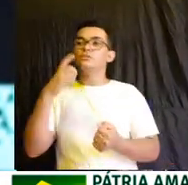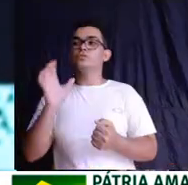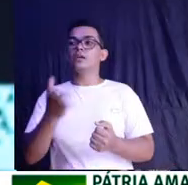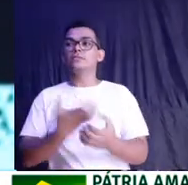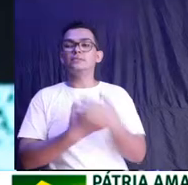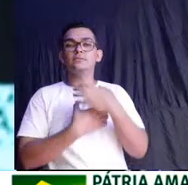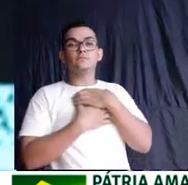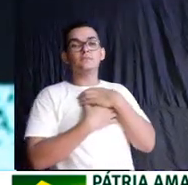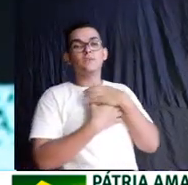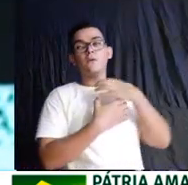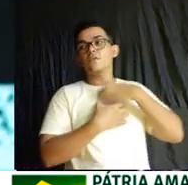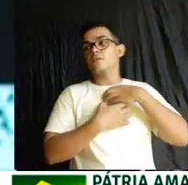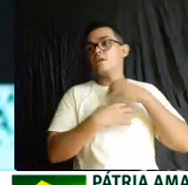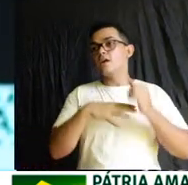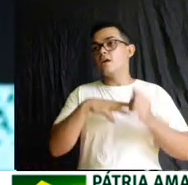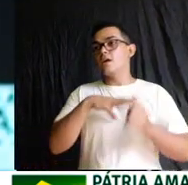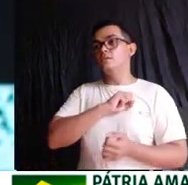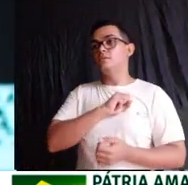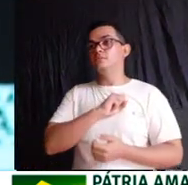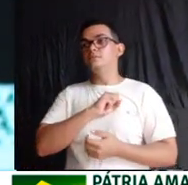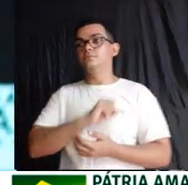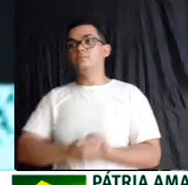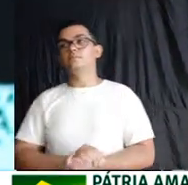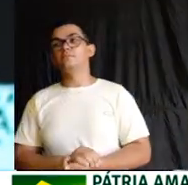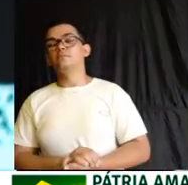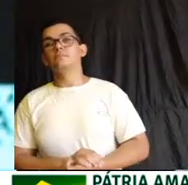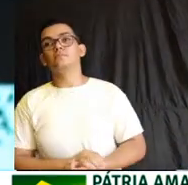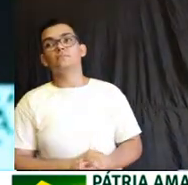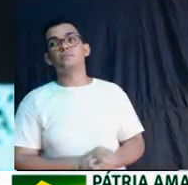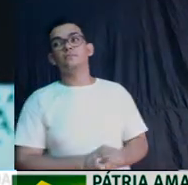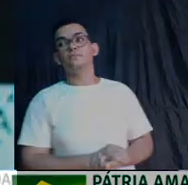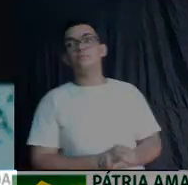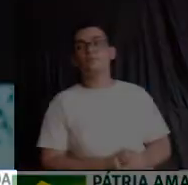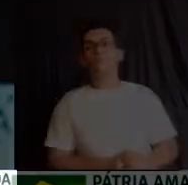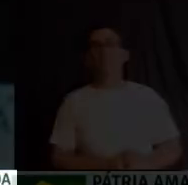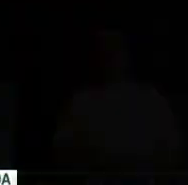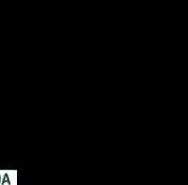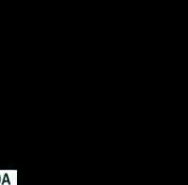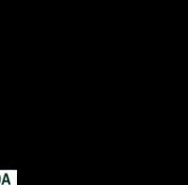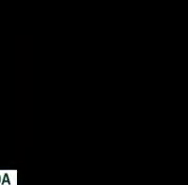Eu já escuto os teus sinais. Tu